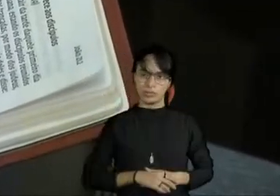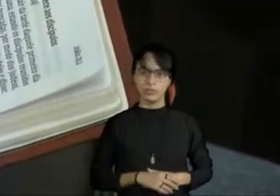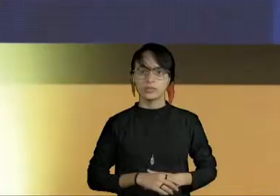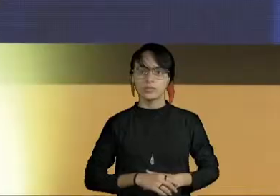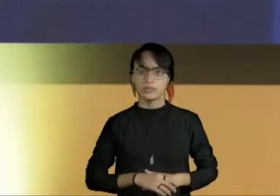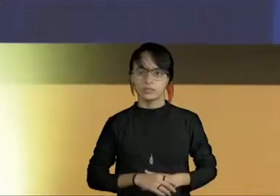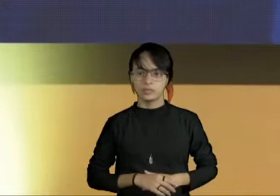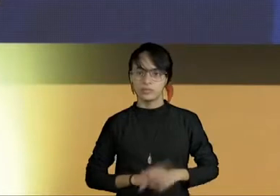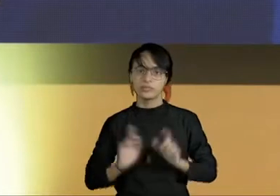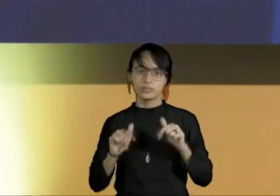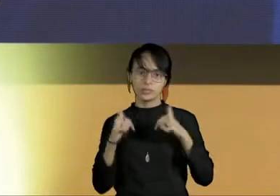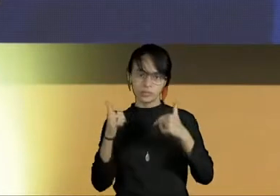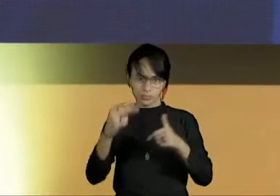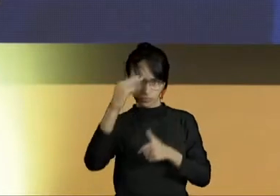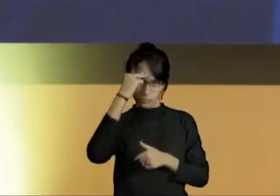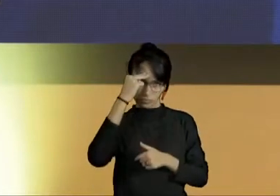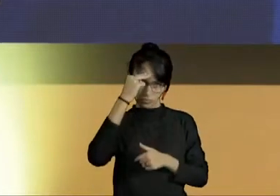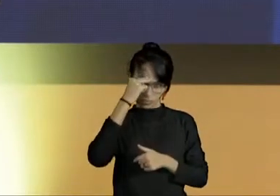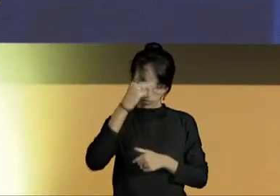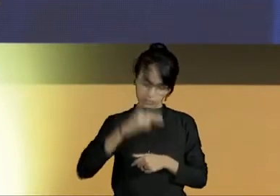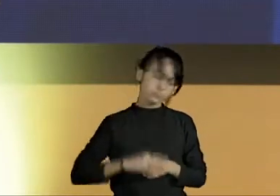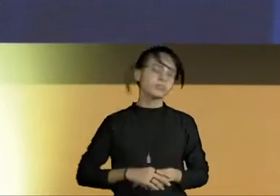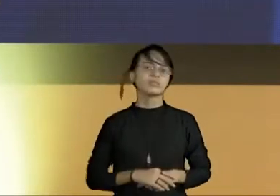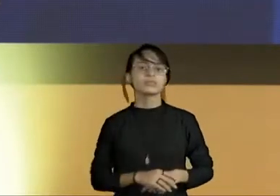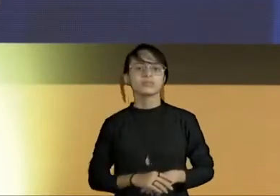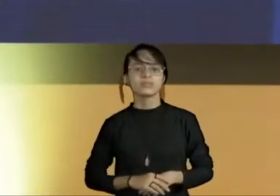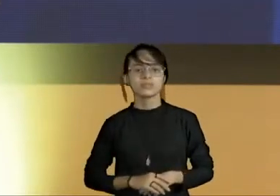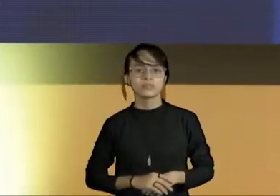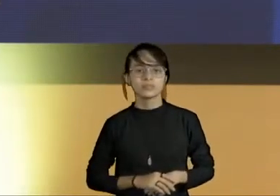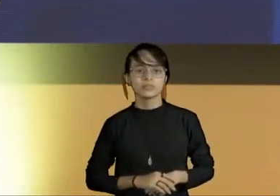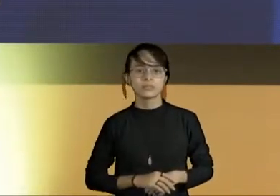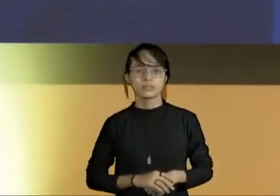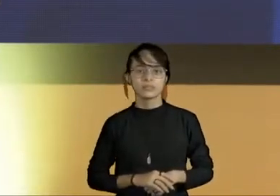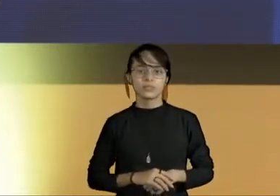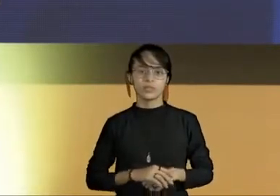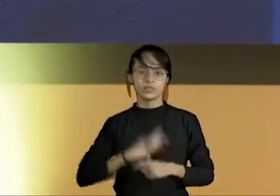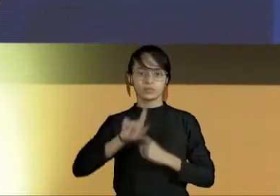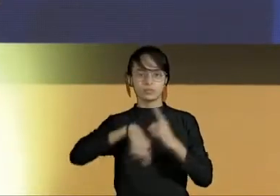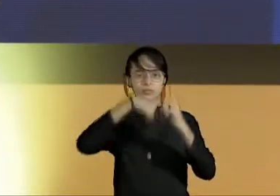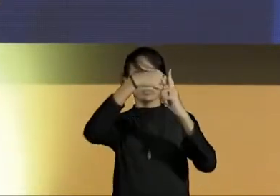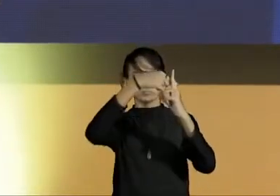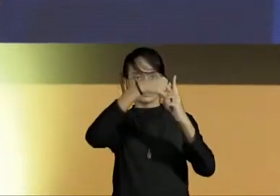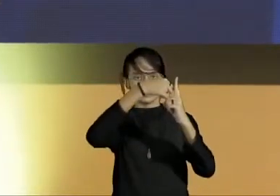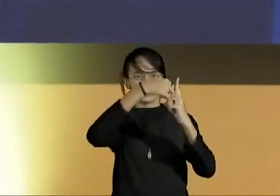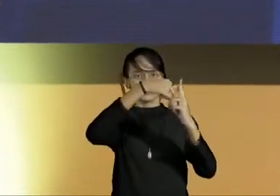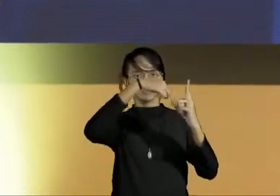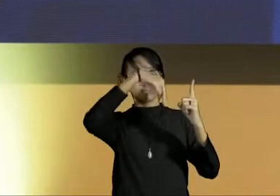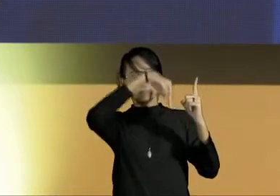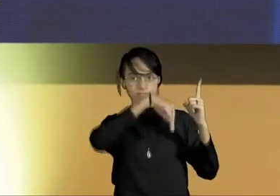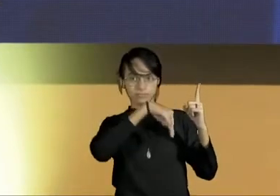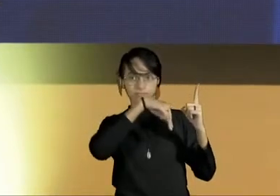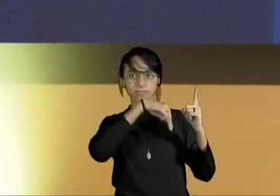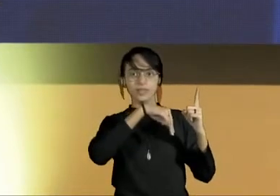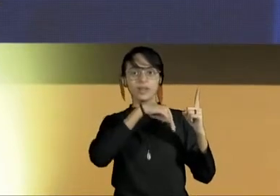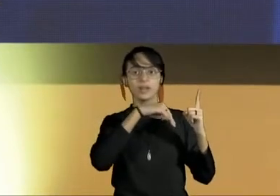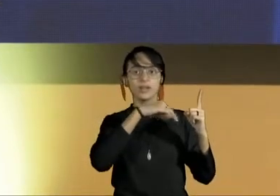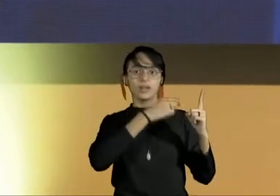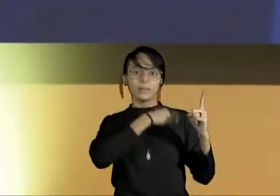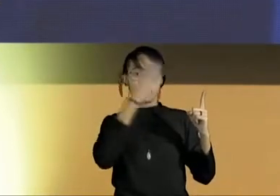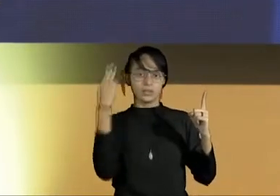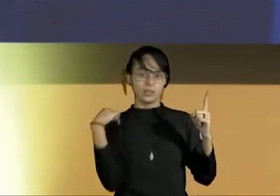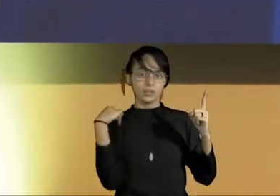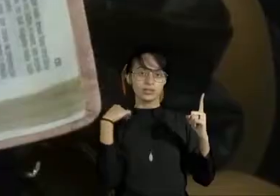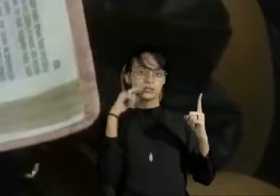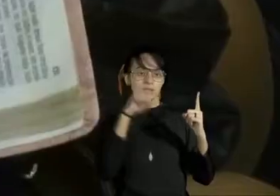o que fizeram os soldados. Junto à cruz de Jesus estava a sua mãe, a irmã dela,